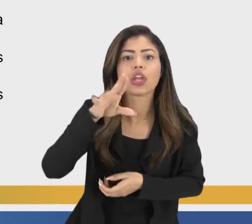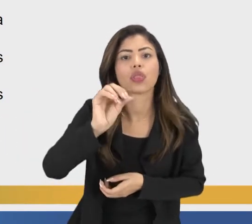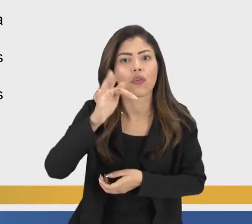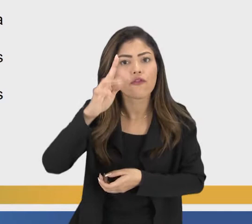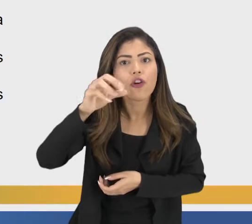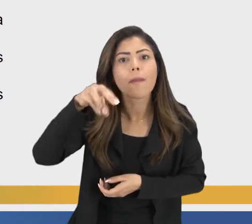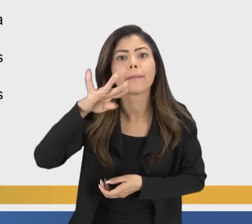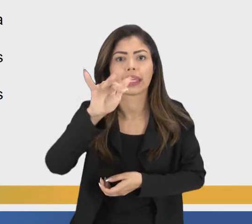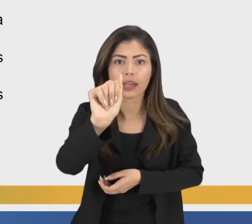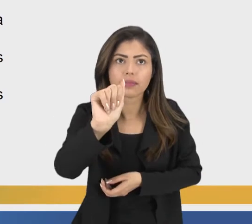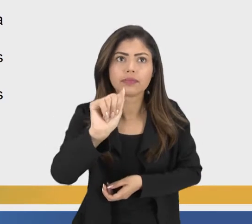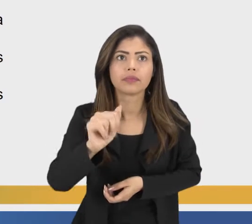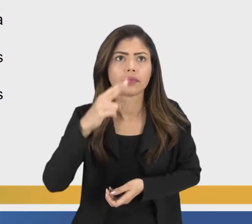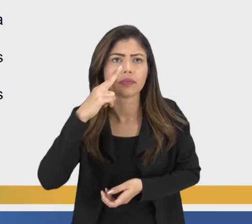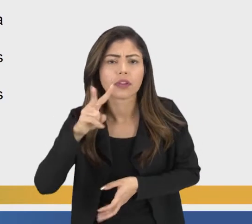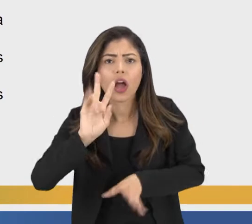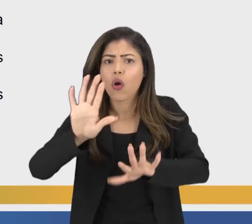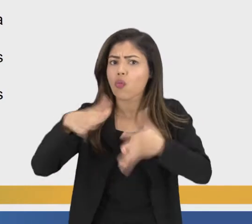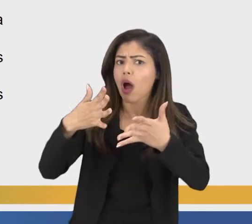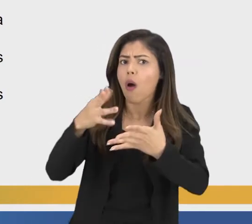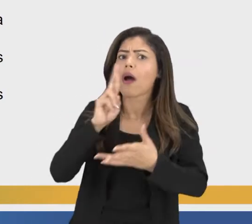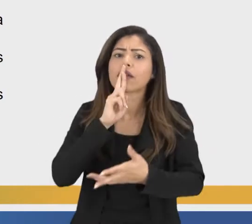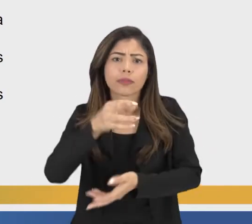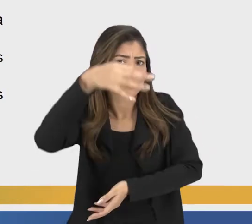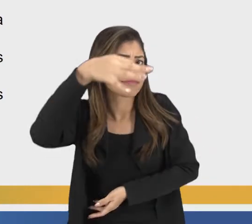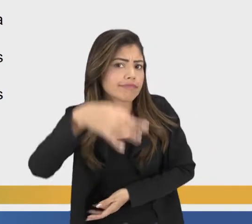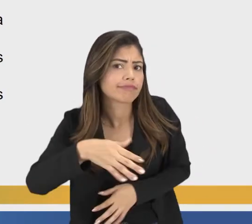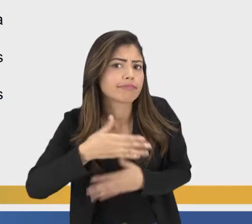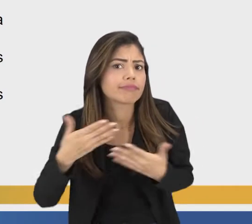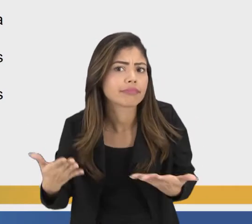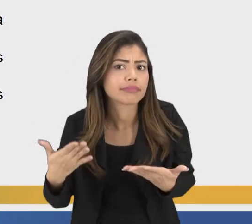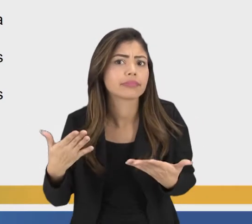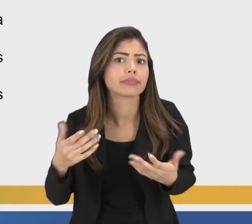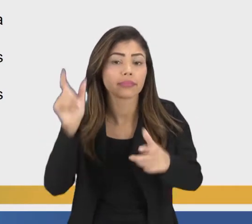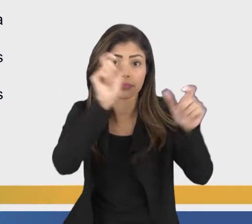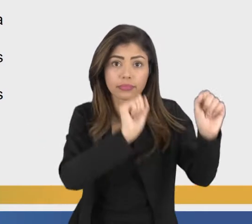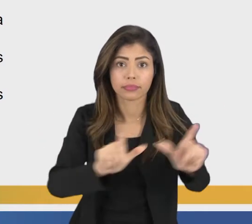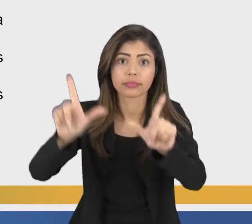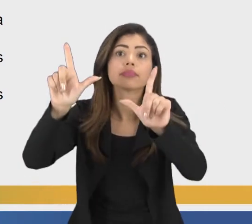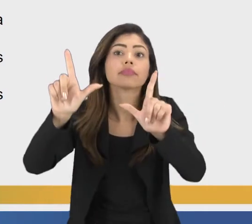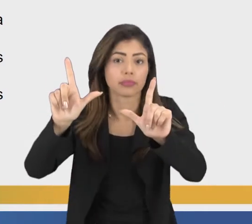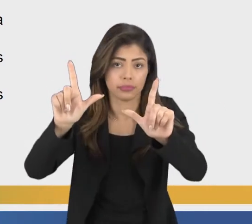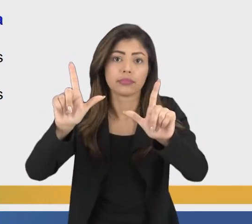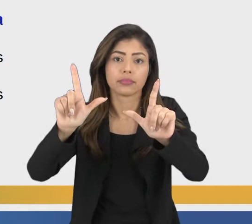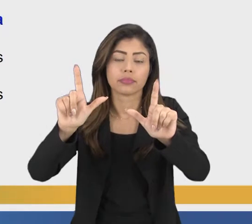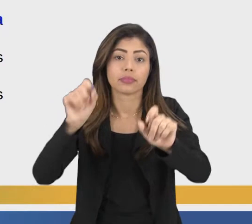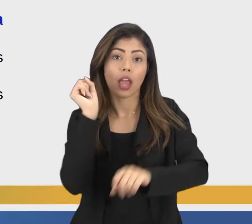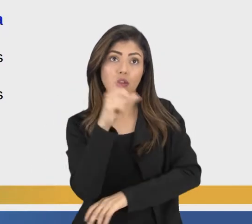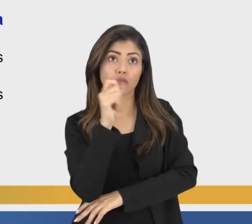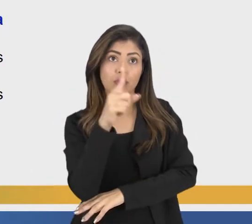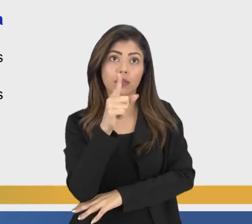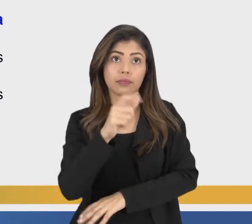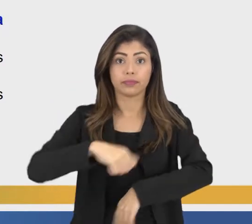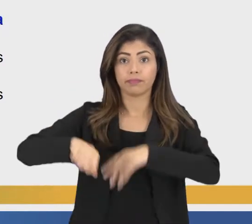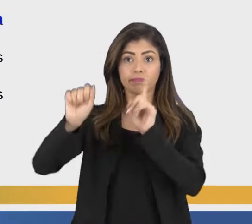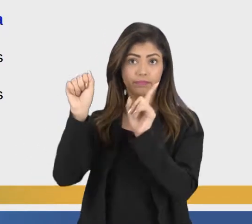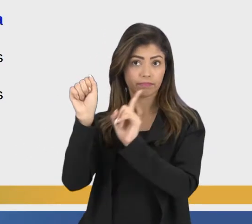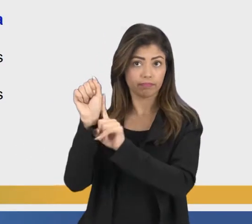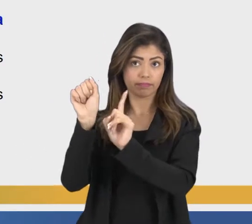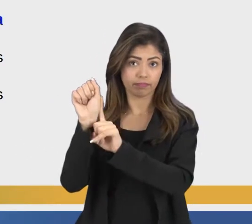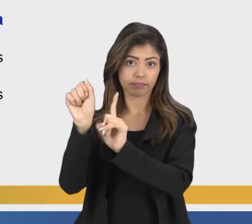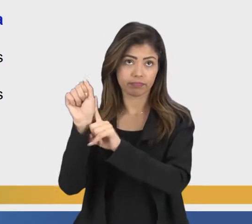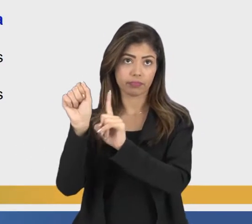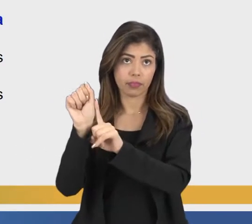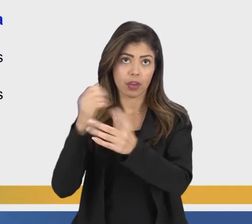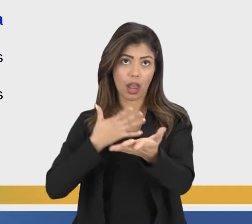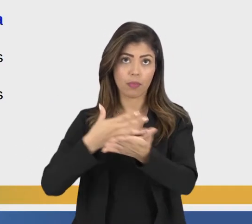xenofobia. Vamos verificar qual é a resposta correta em tela, marcação azul, letra A.